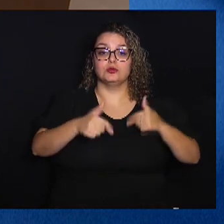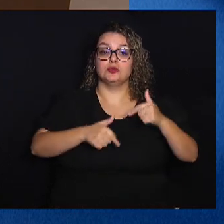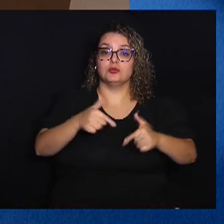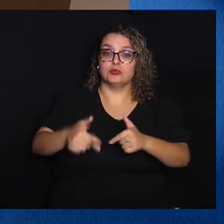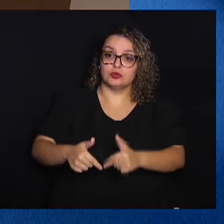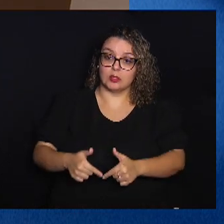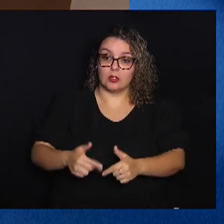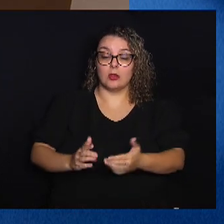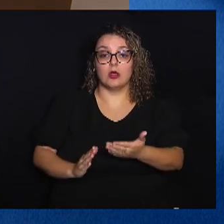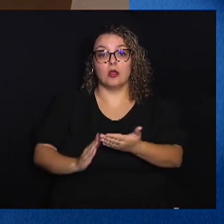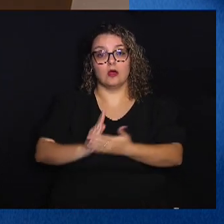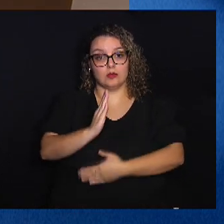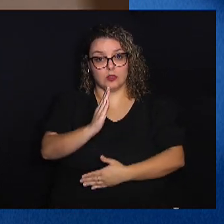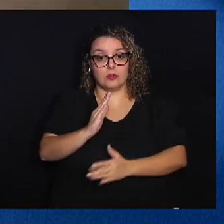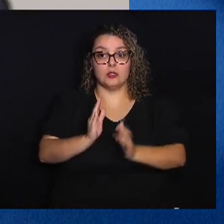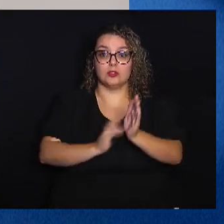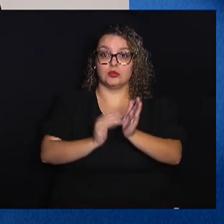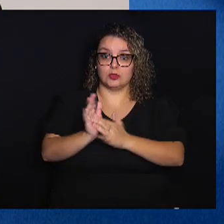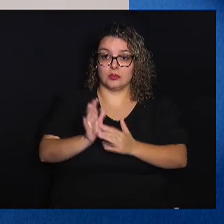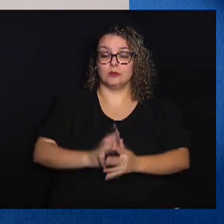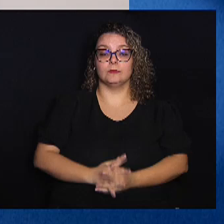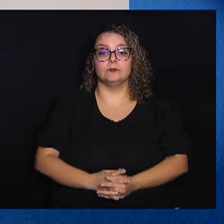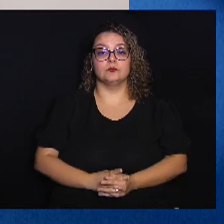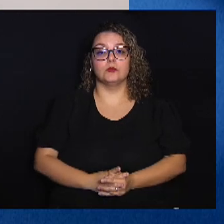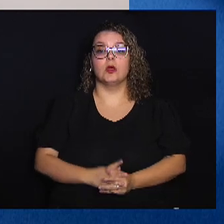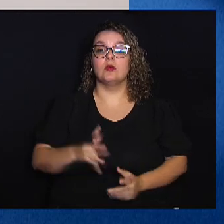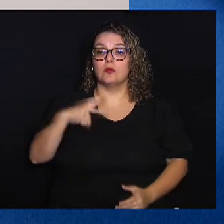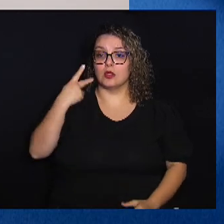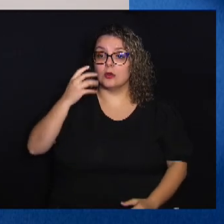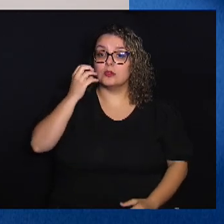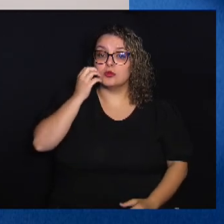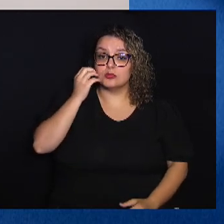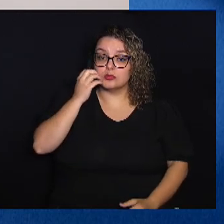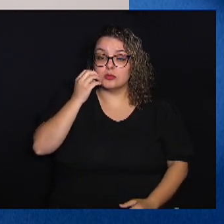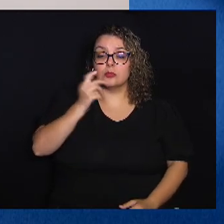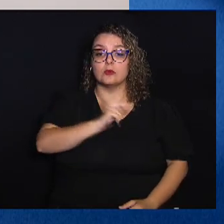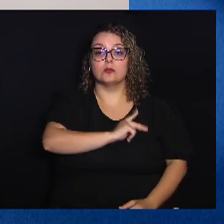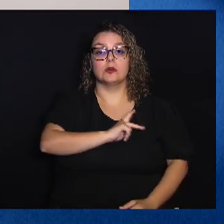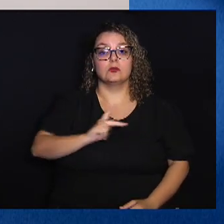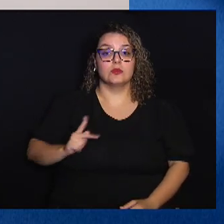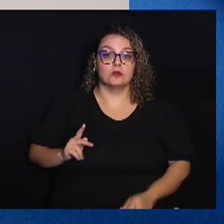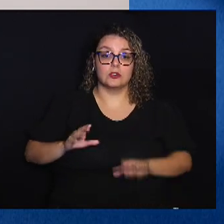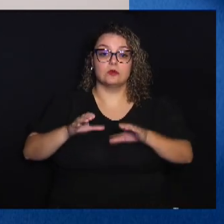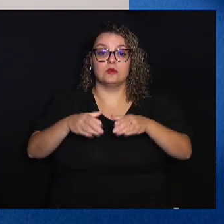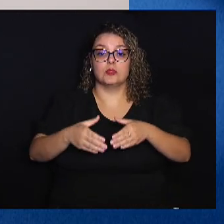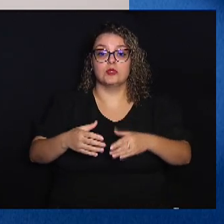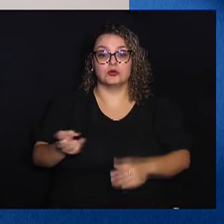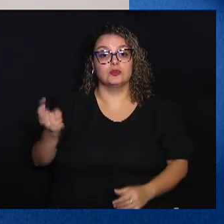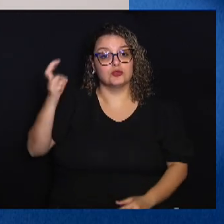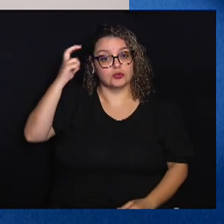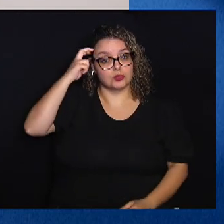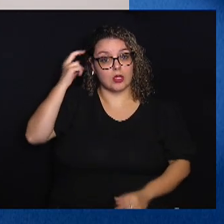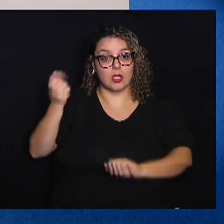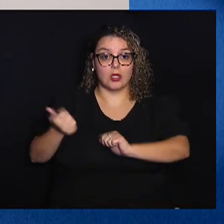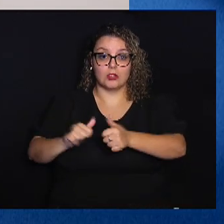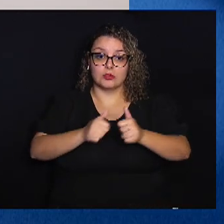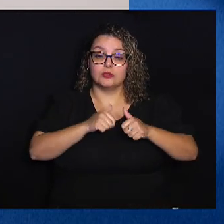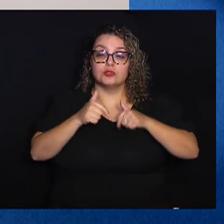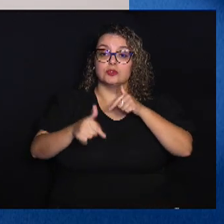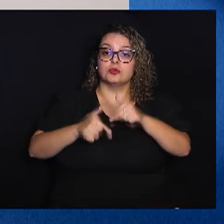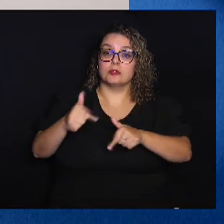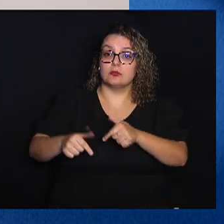trabalhadores aprovados em concurso. Vereador Igor Diego, presidente da Comissão de Cultura, analisa o